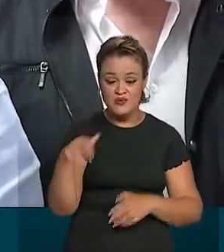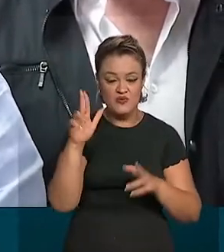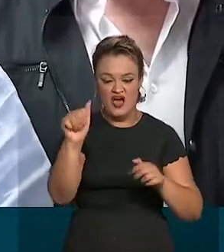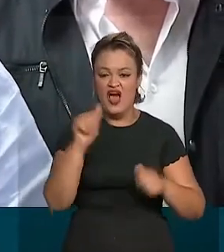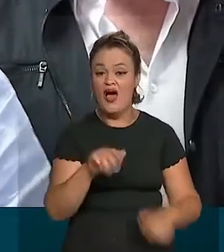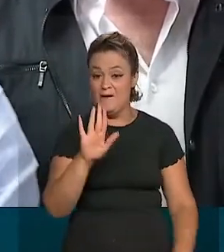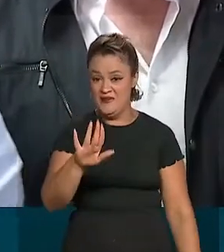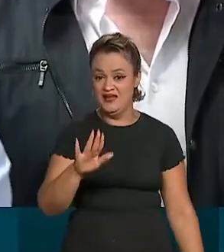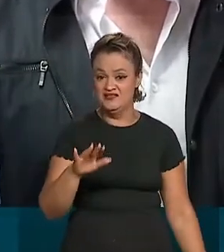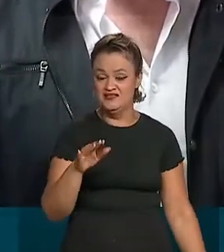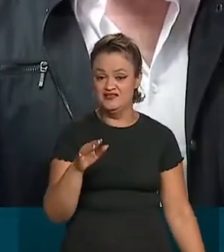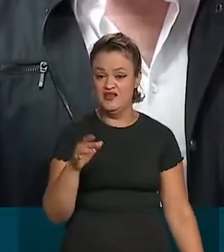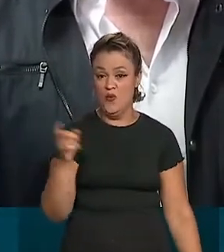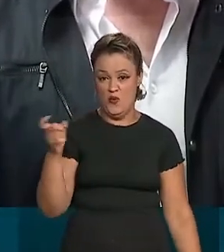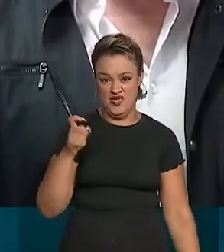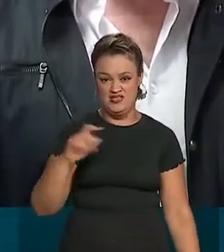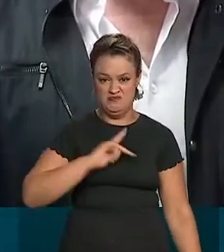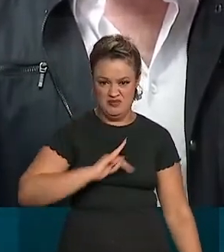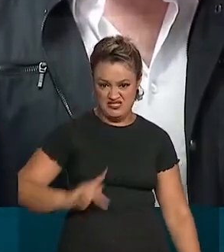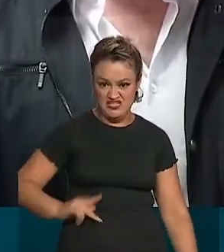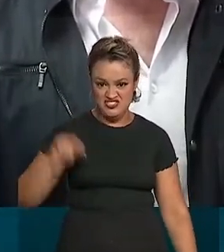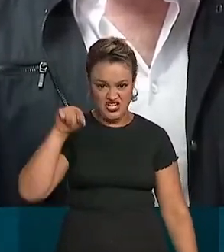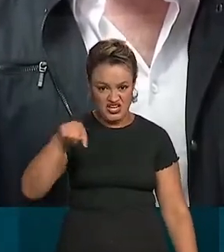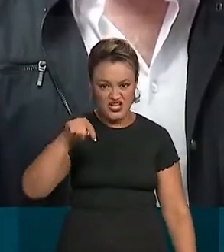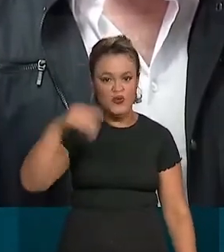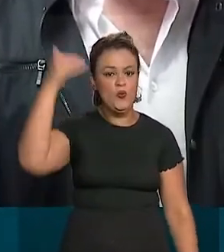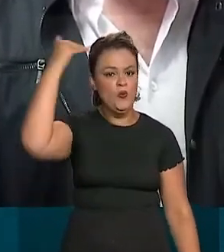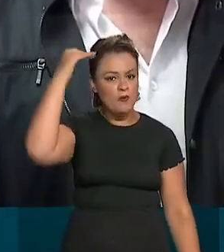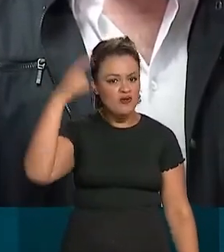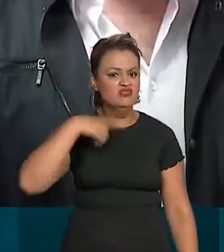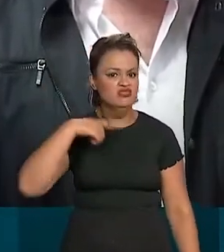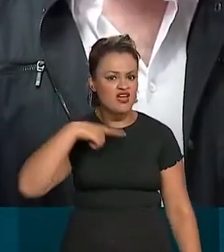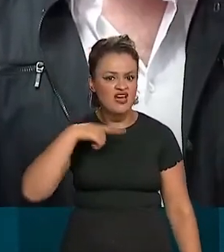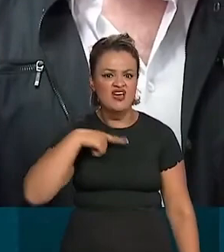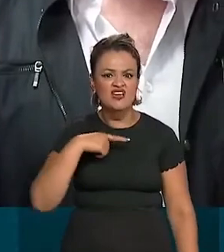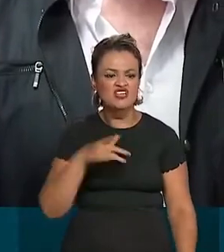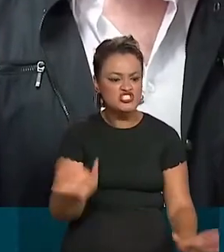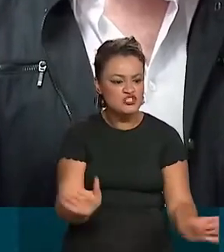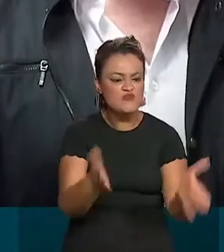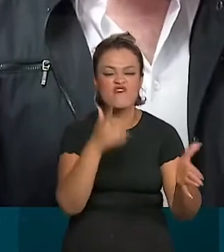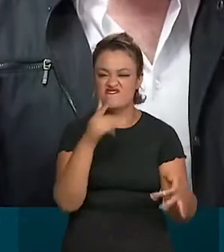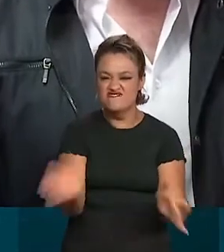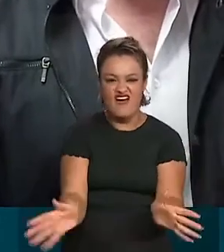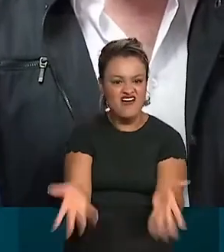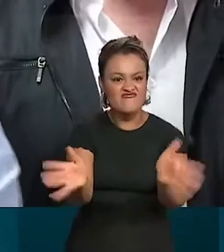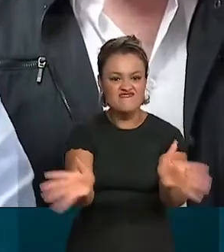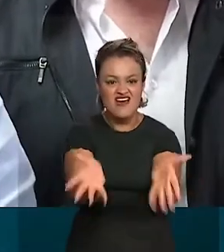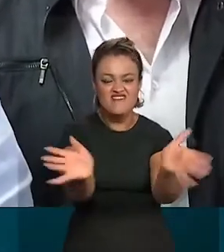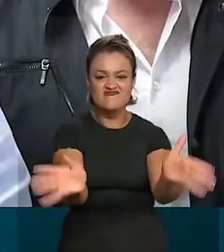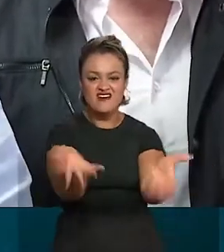genocida não só provocou isso, não só provocou isso, não só estimulou isso,